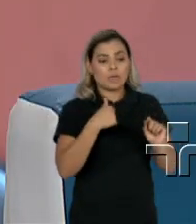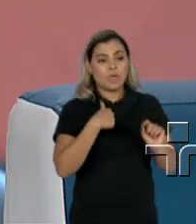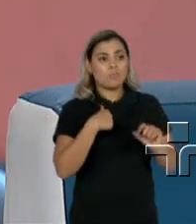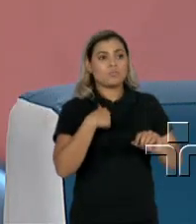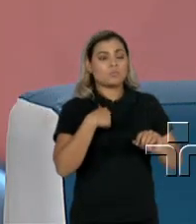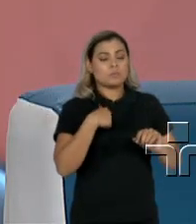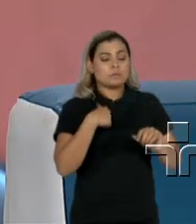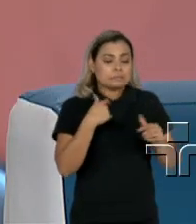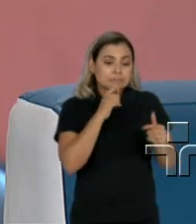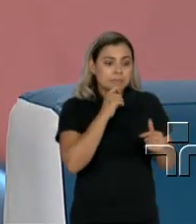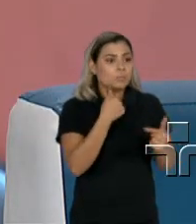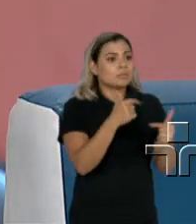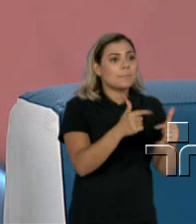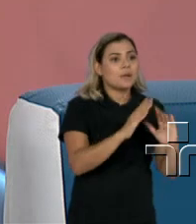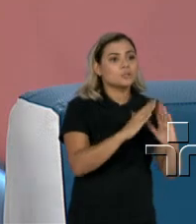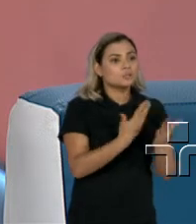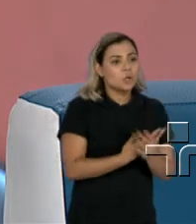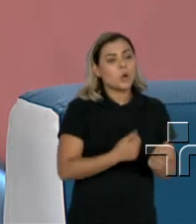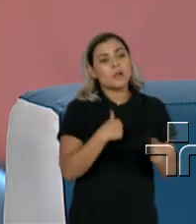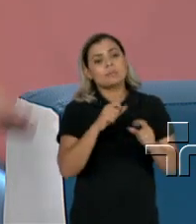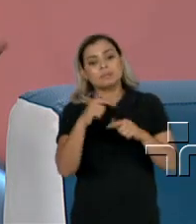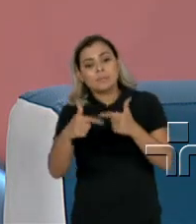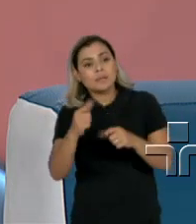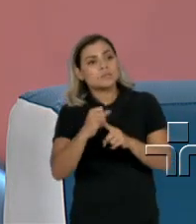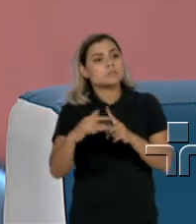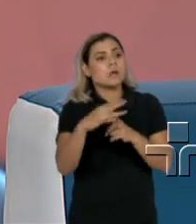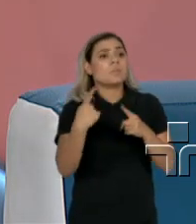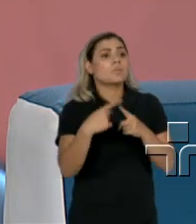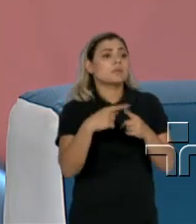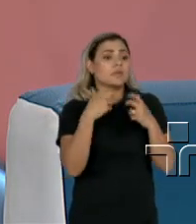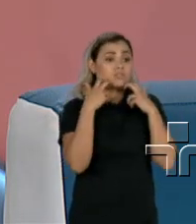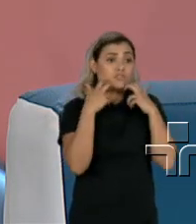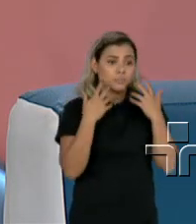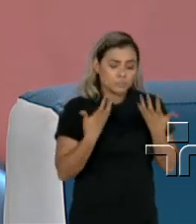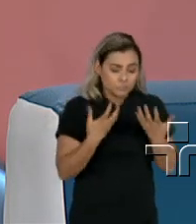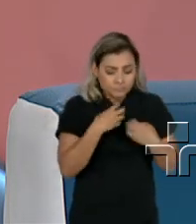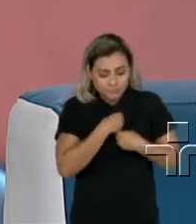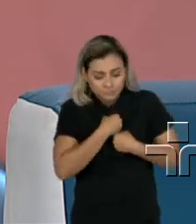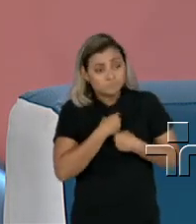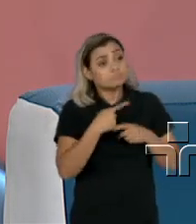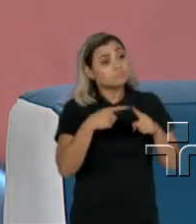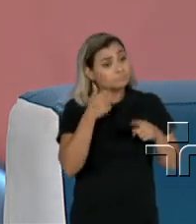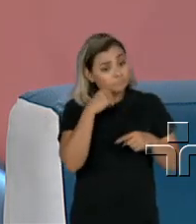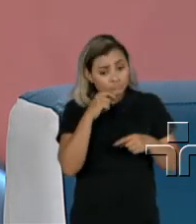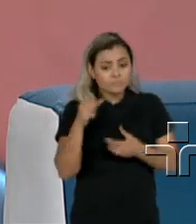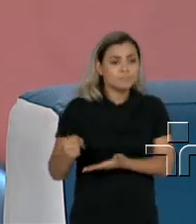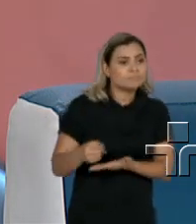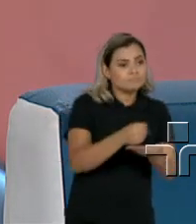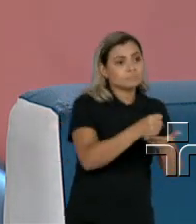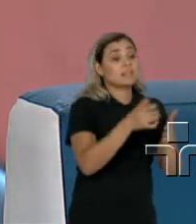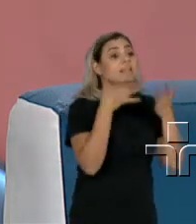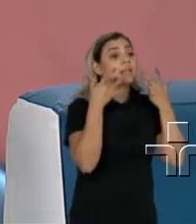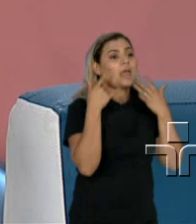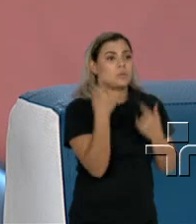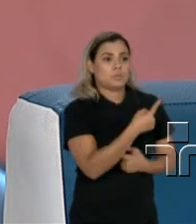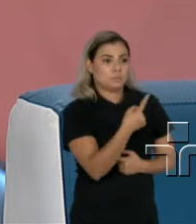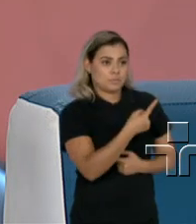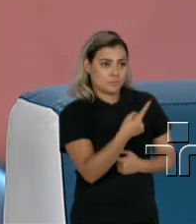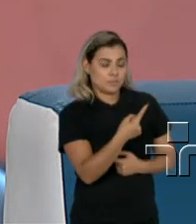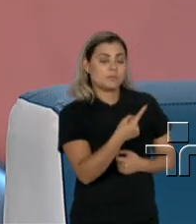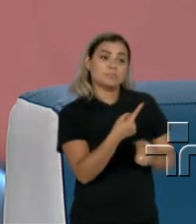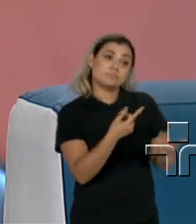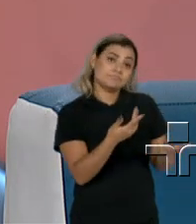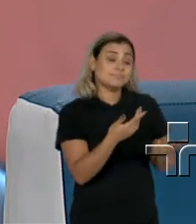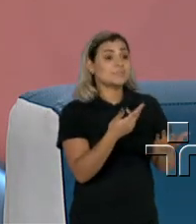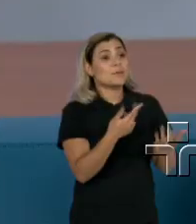desenvolver trabalhos em escolas trabalhos sociais porque eu tinha 7 meses né é um coco na gta seu primeiro acho que seria menos